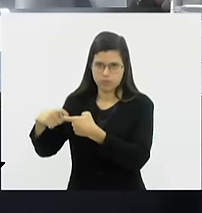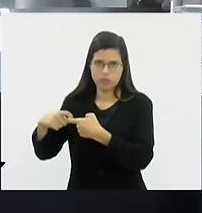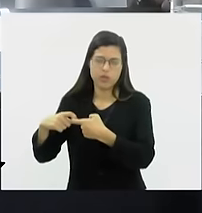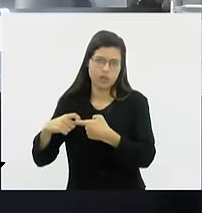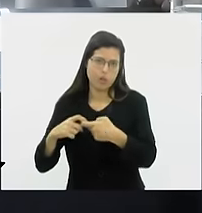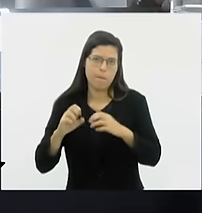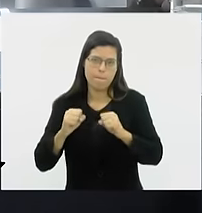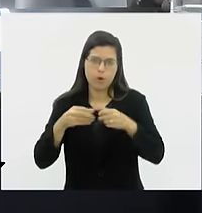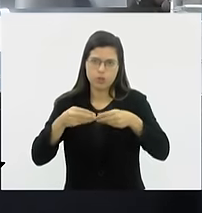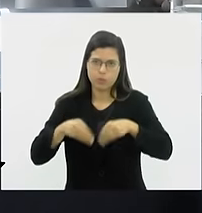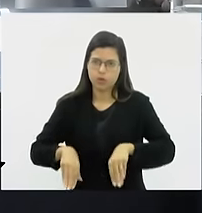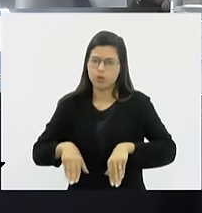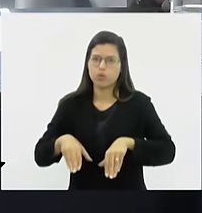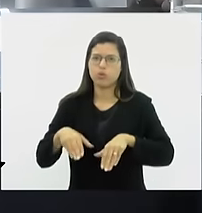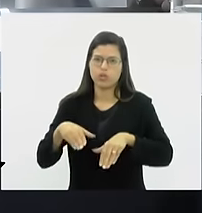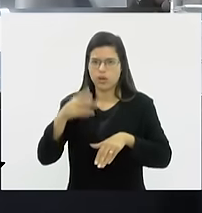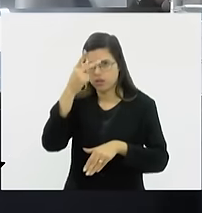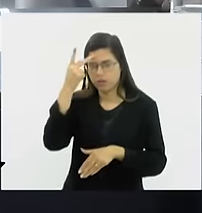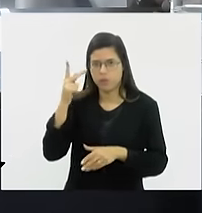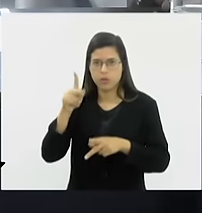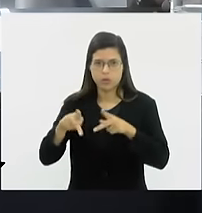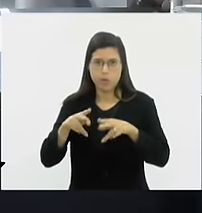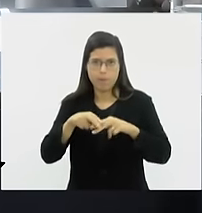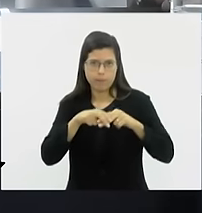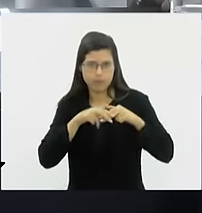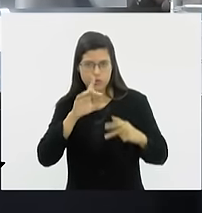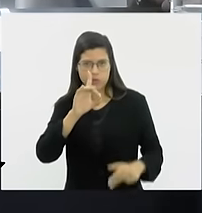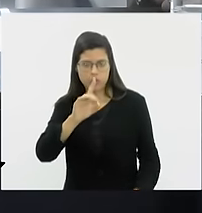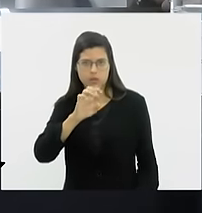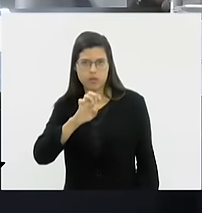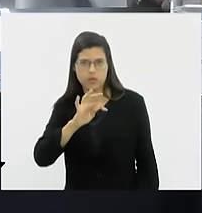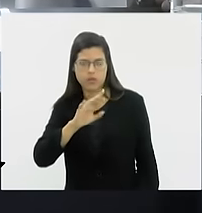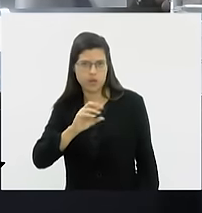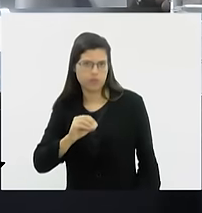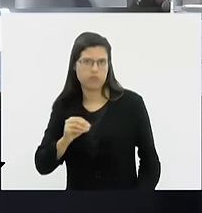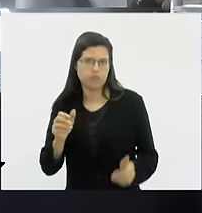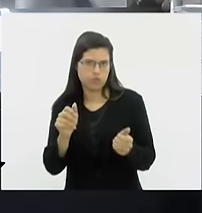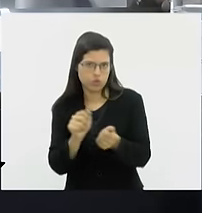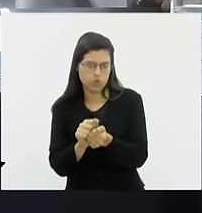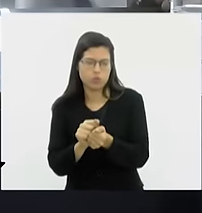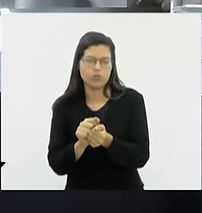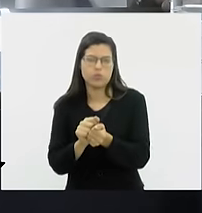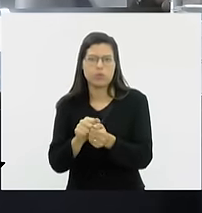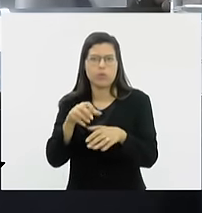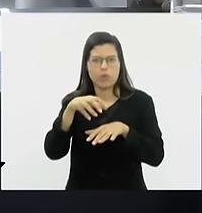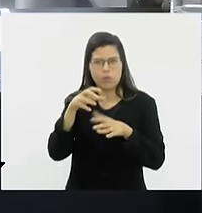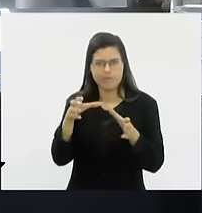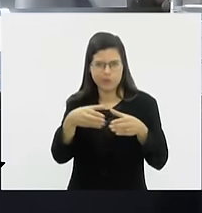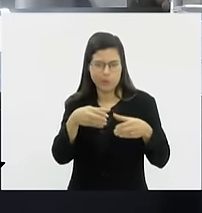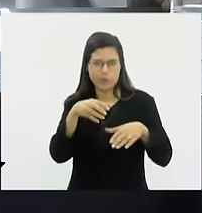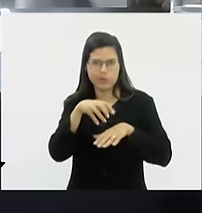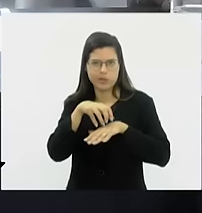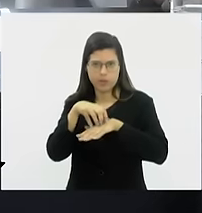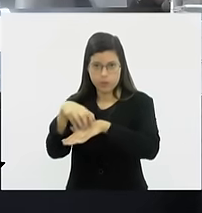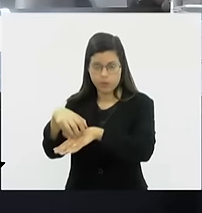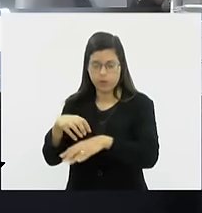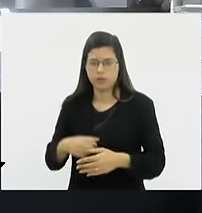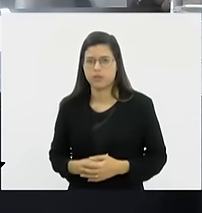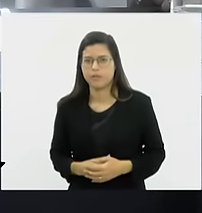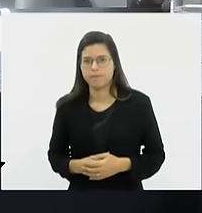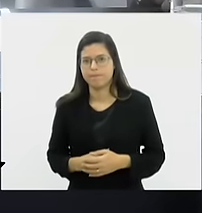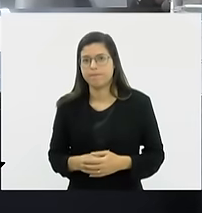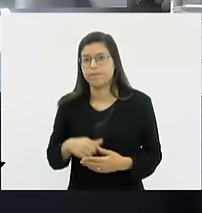esse motivo, a razão do DETRO estar aqui numa audiência conjunta com a Comissão de Transporte. Já é do conhecimento dos senhores que